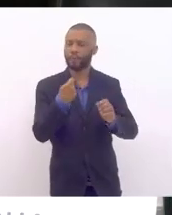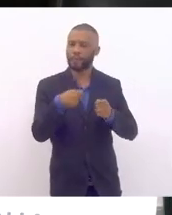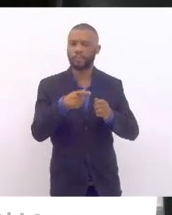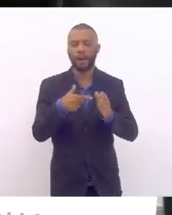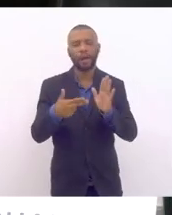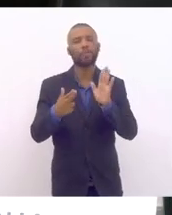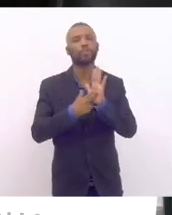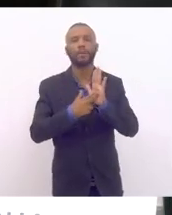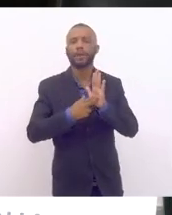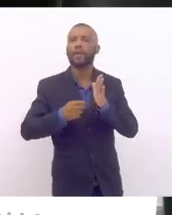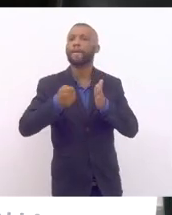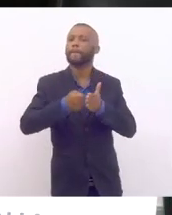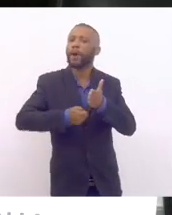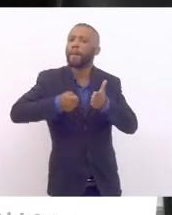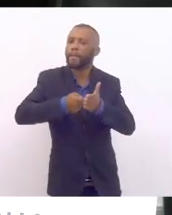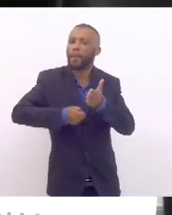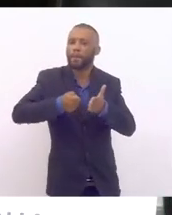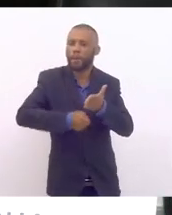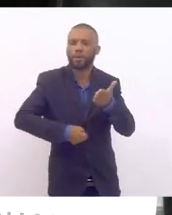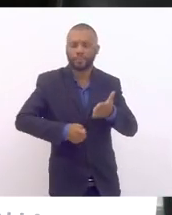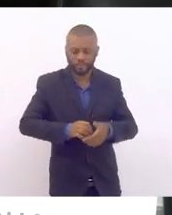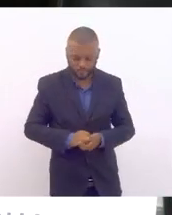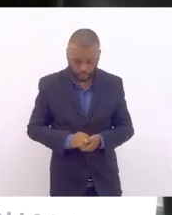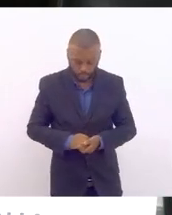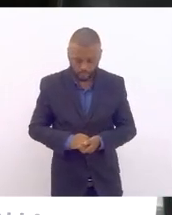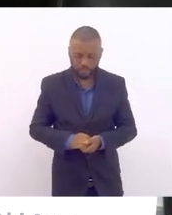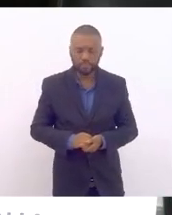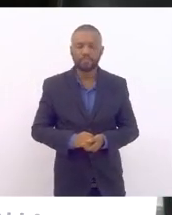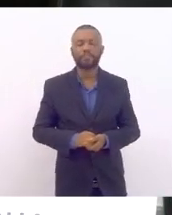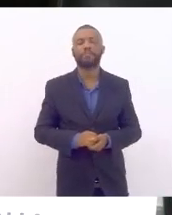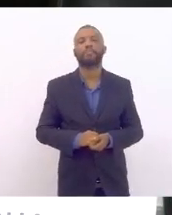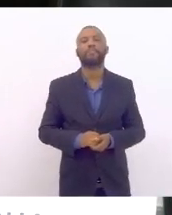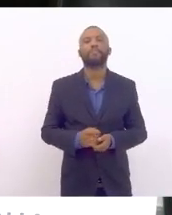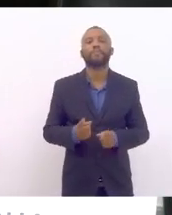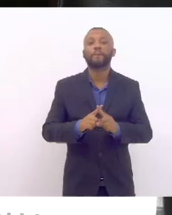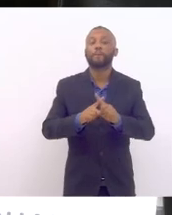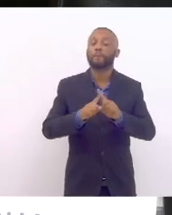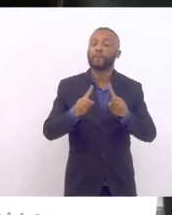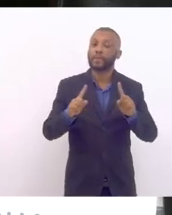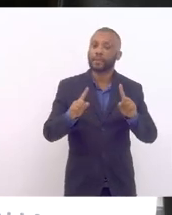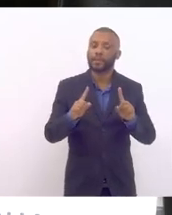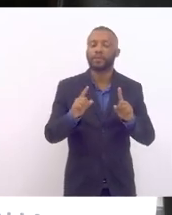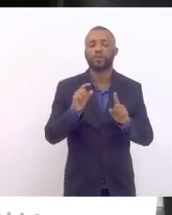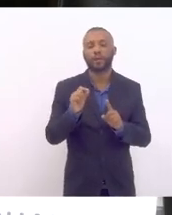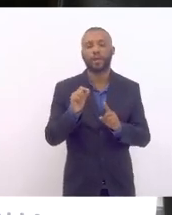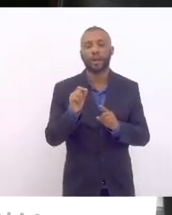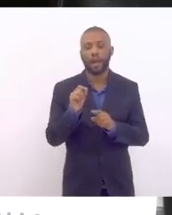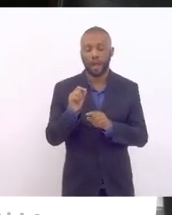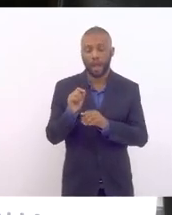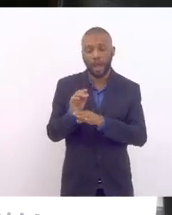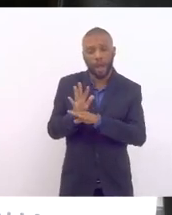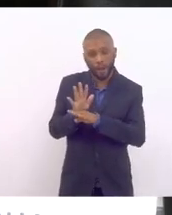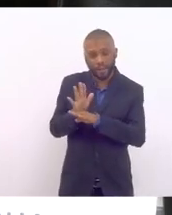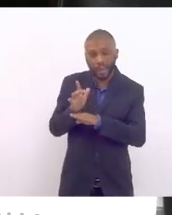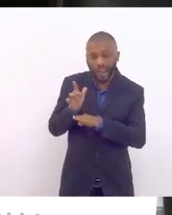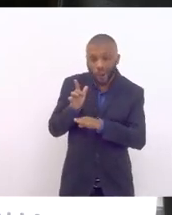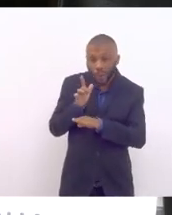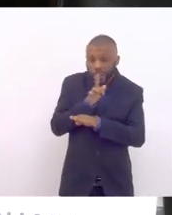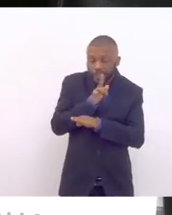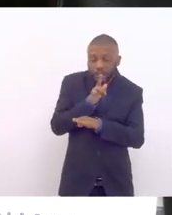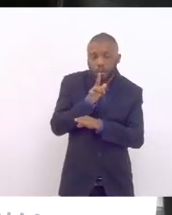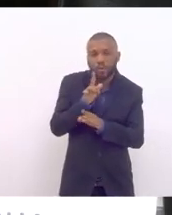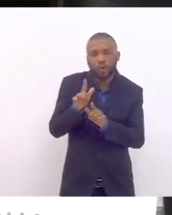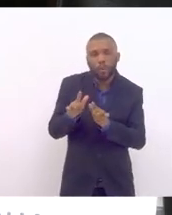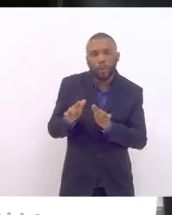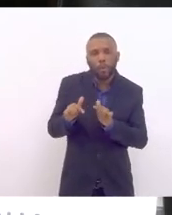e lutar e mais é felizmente a UERJ conseguiu sobreviver a